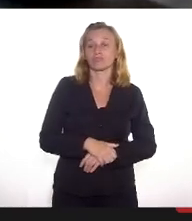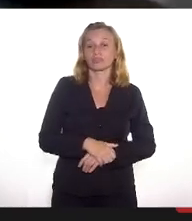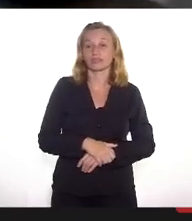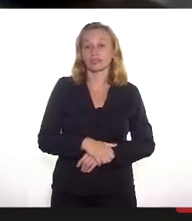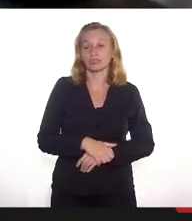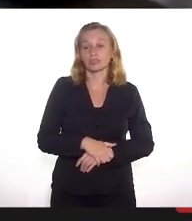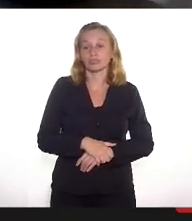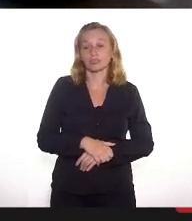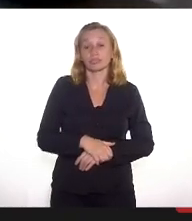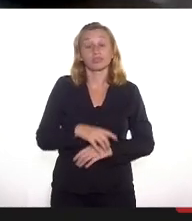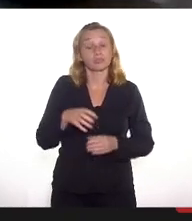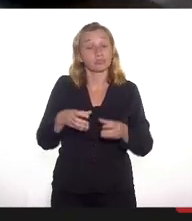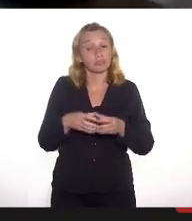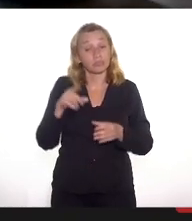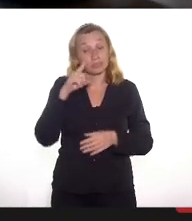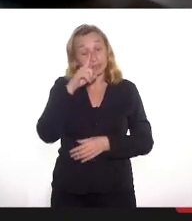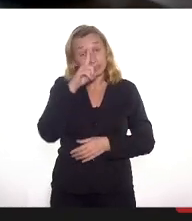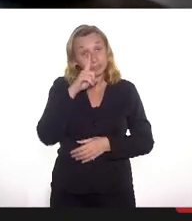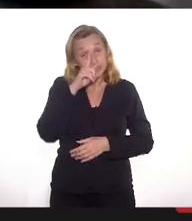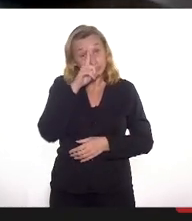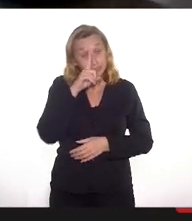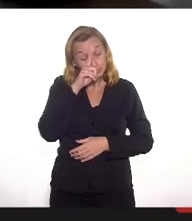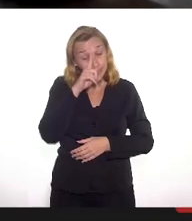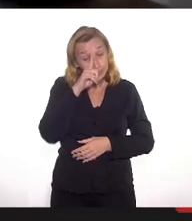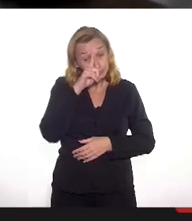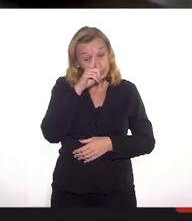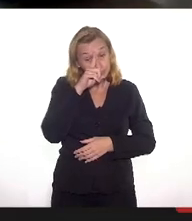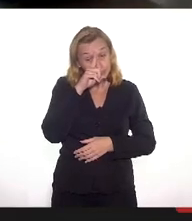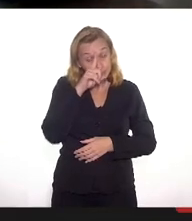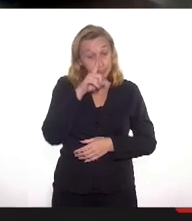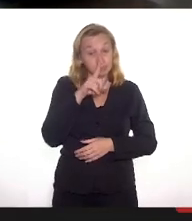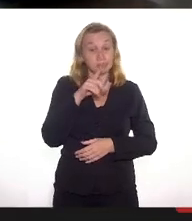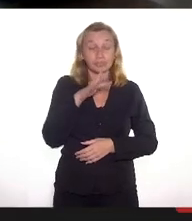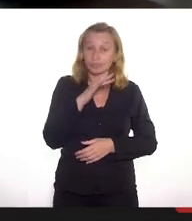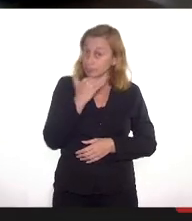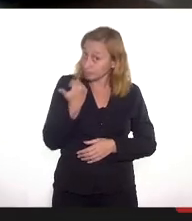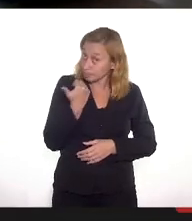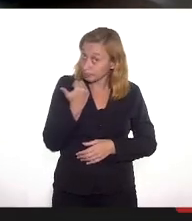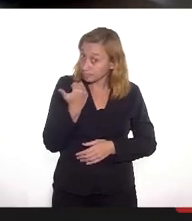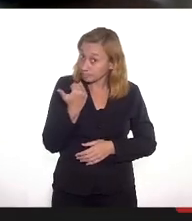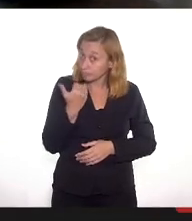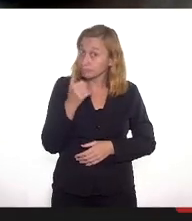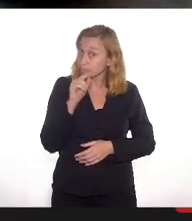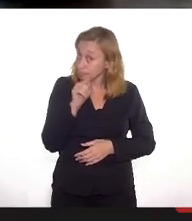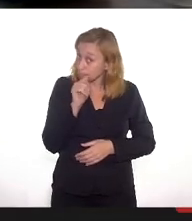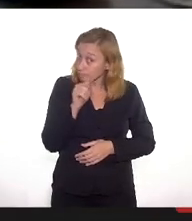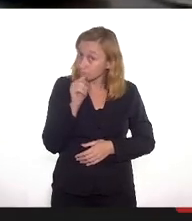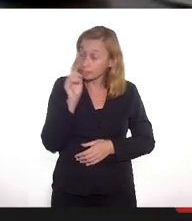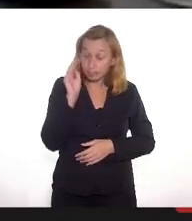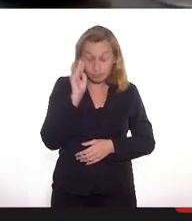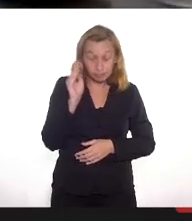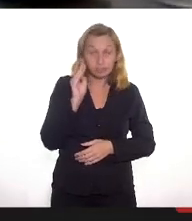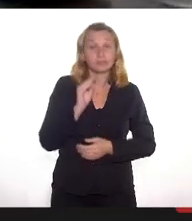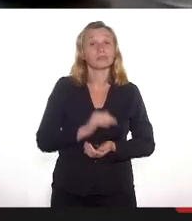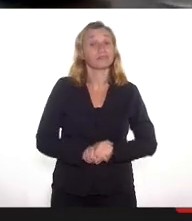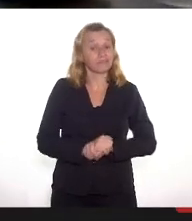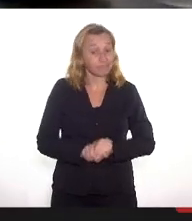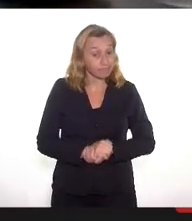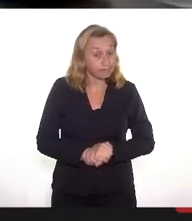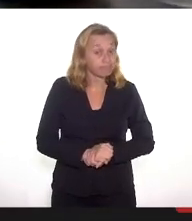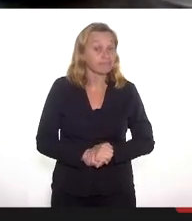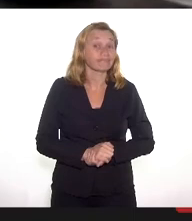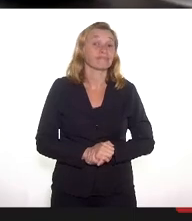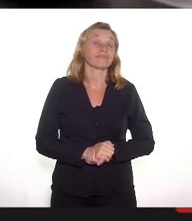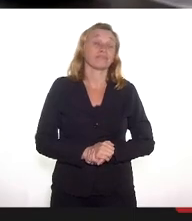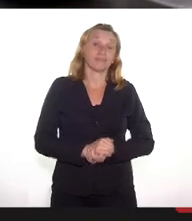é risco de gravidade e óbito e vulnerabilidade social